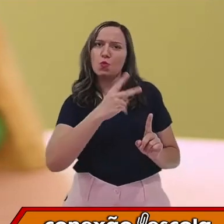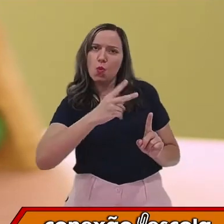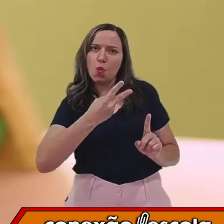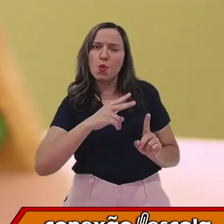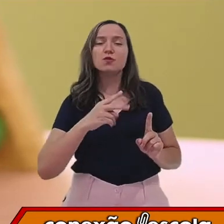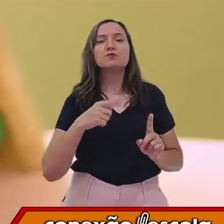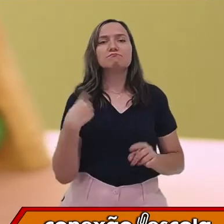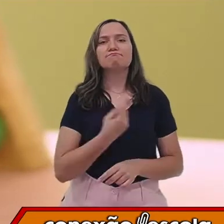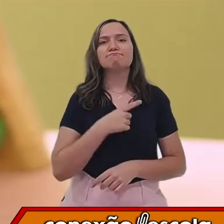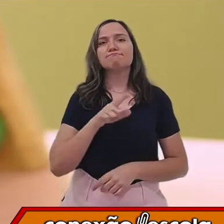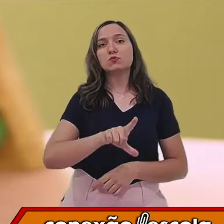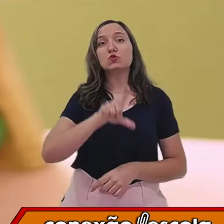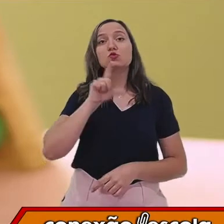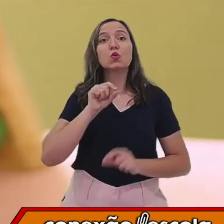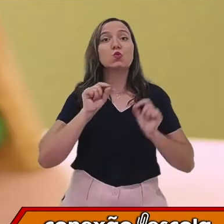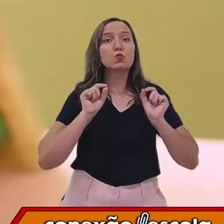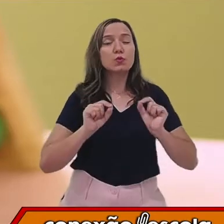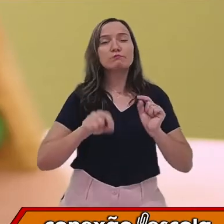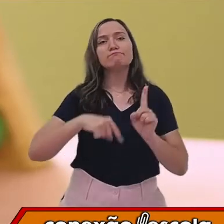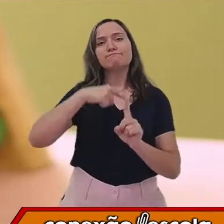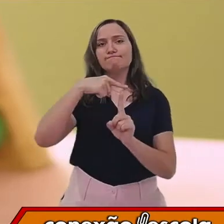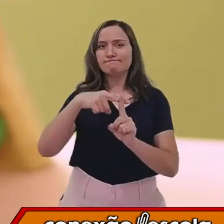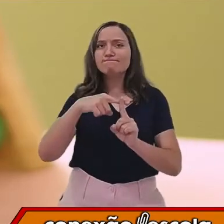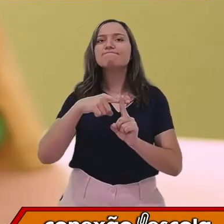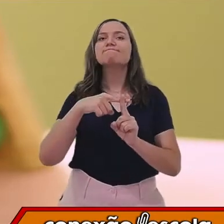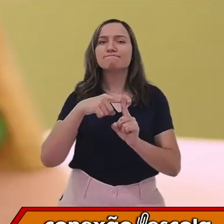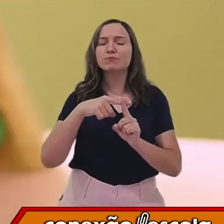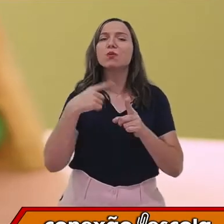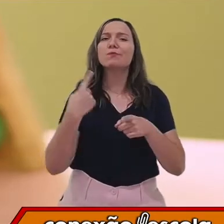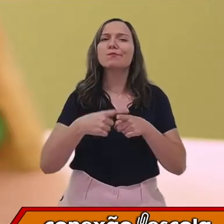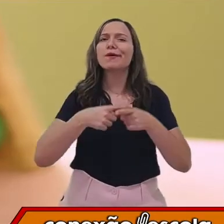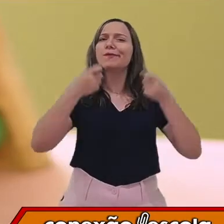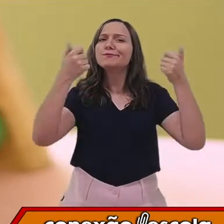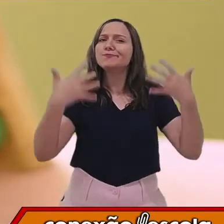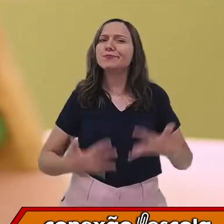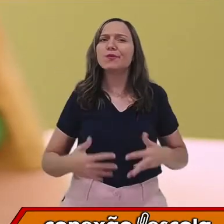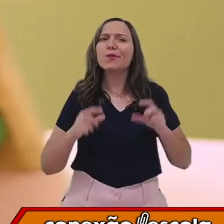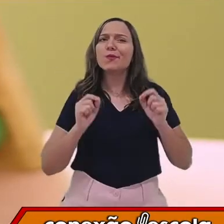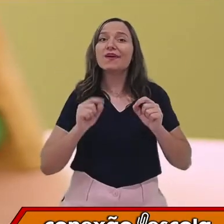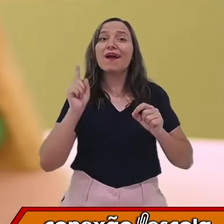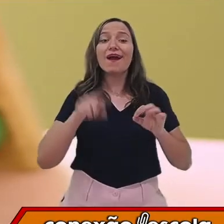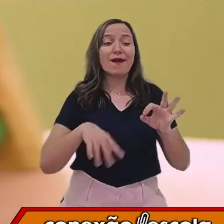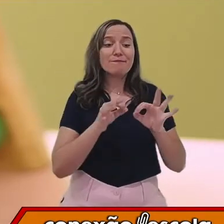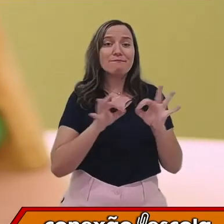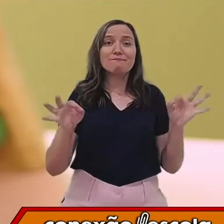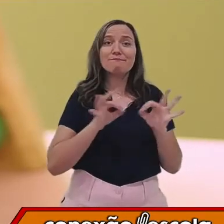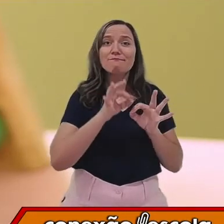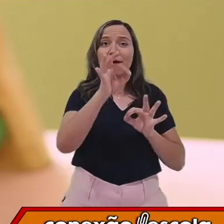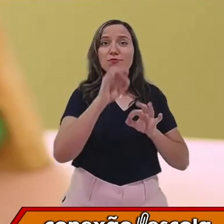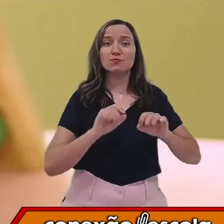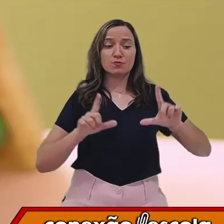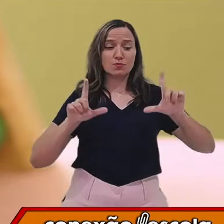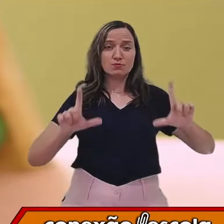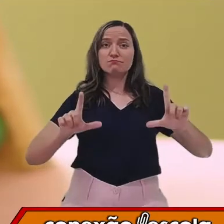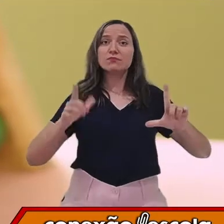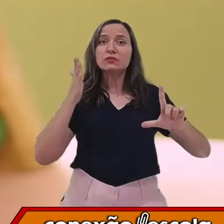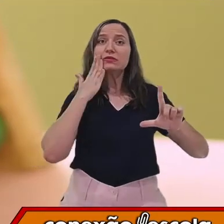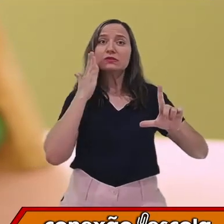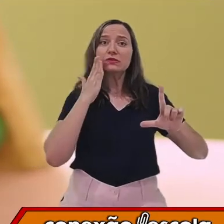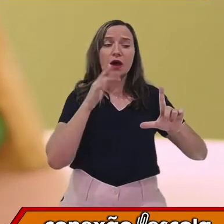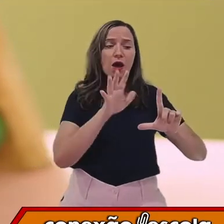Nós Vamos considerar somente o valor positivo Porque como estou falando de uma metragem de um quadrado